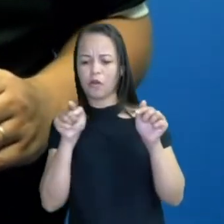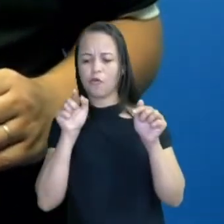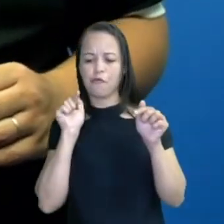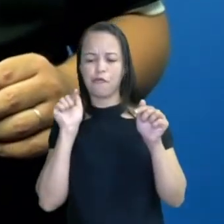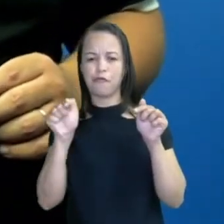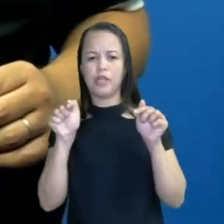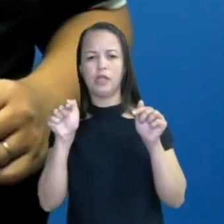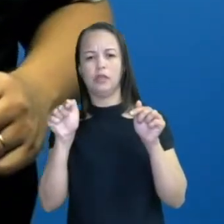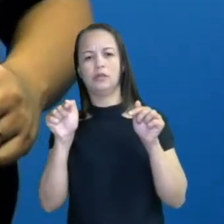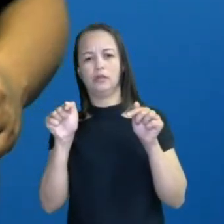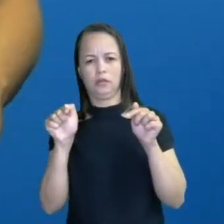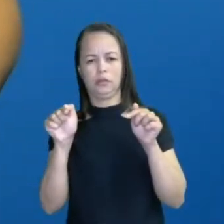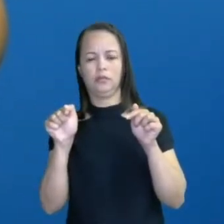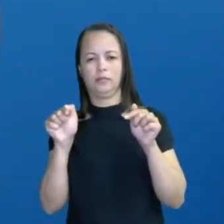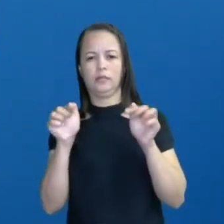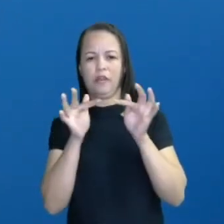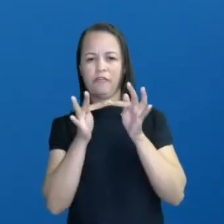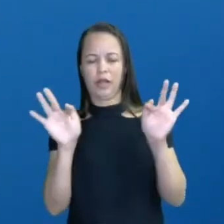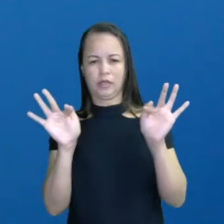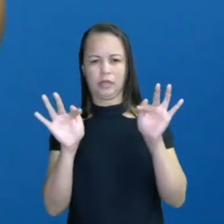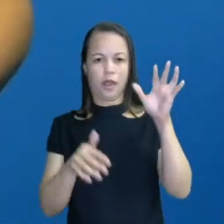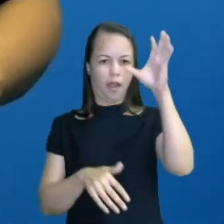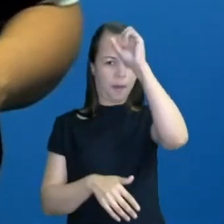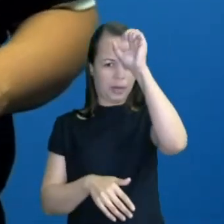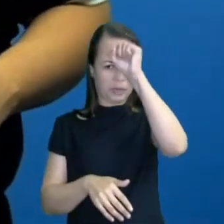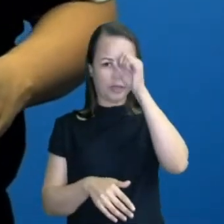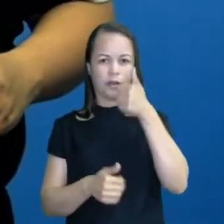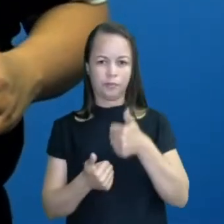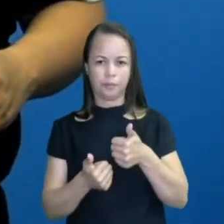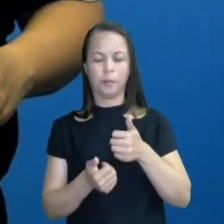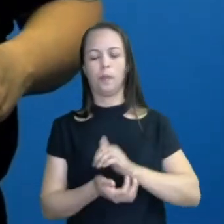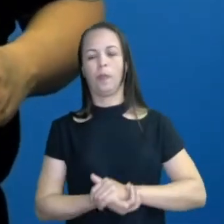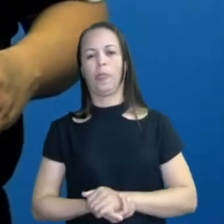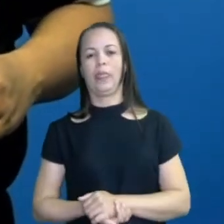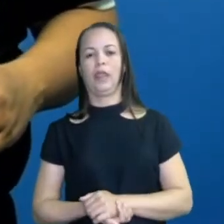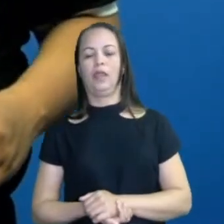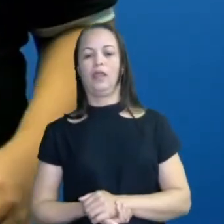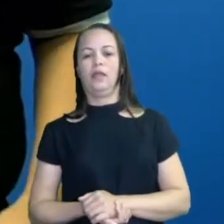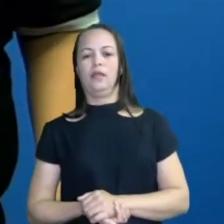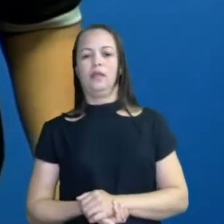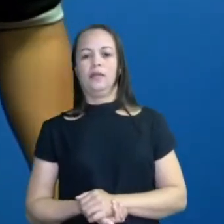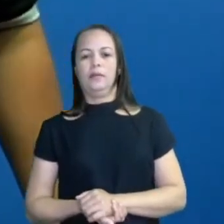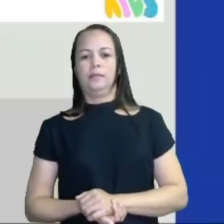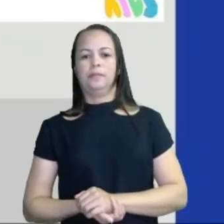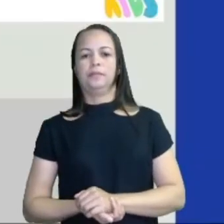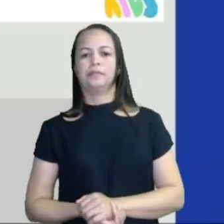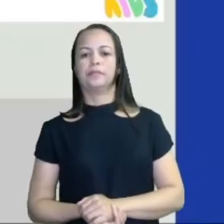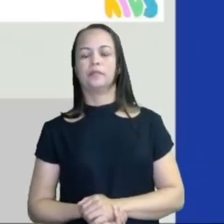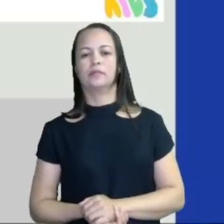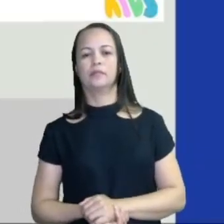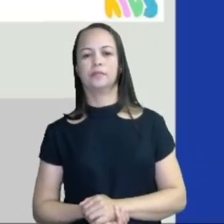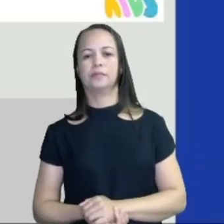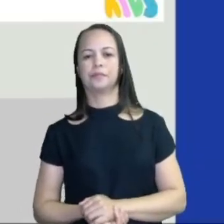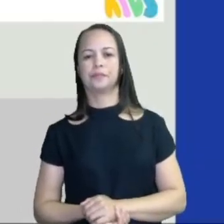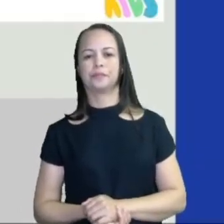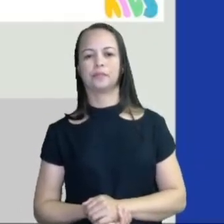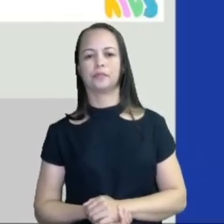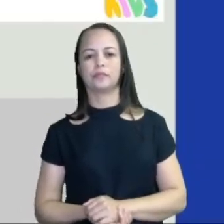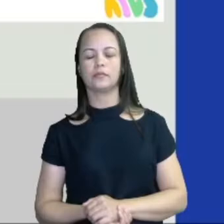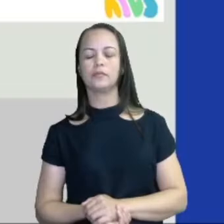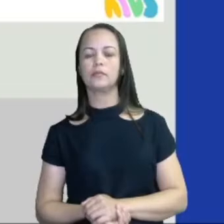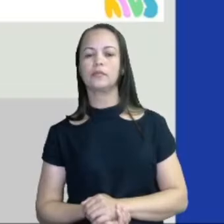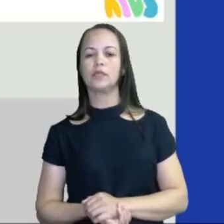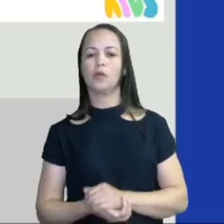frase. Certo? Aprenderam bem o pontozinho? Vamos para o próximo. O próximo, a gente tem